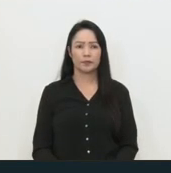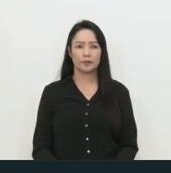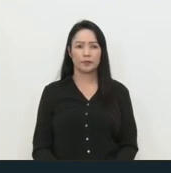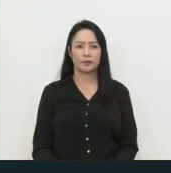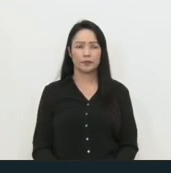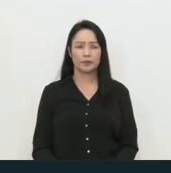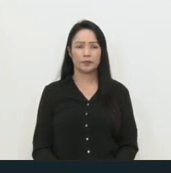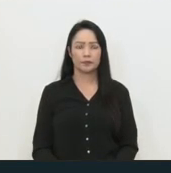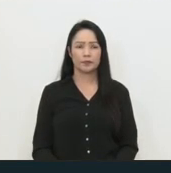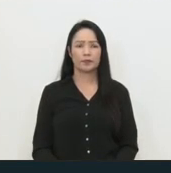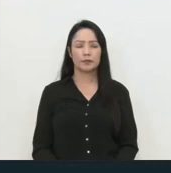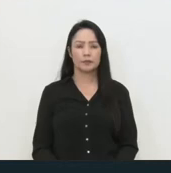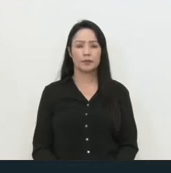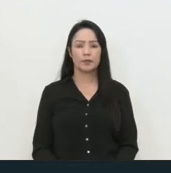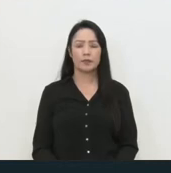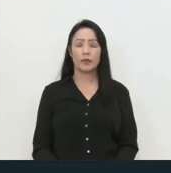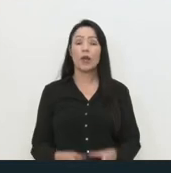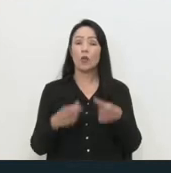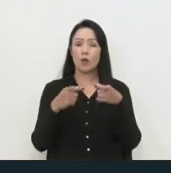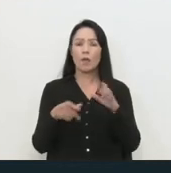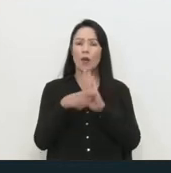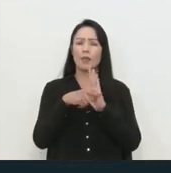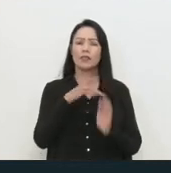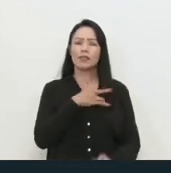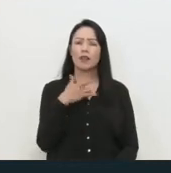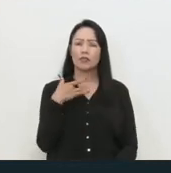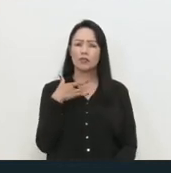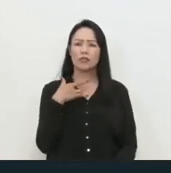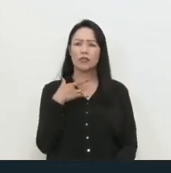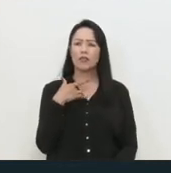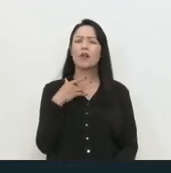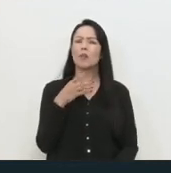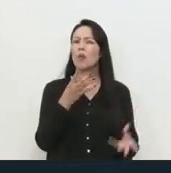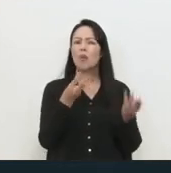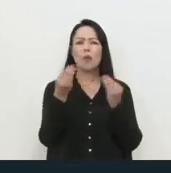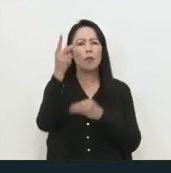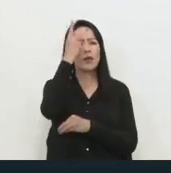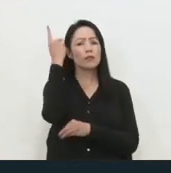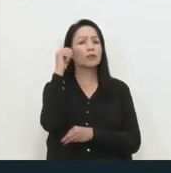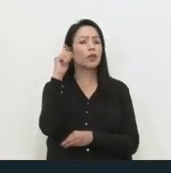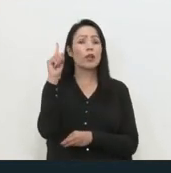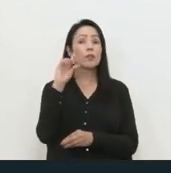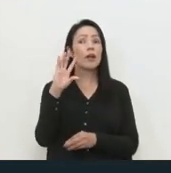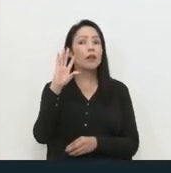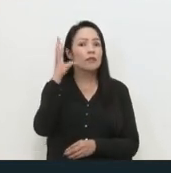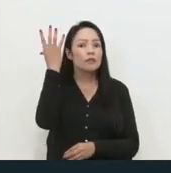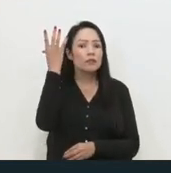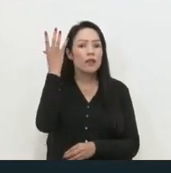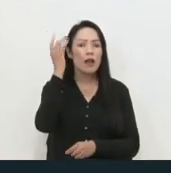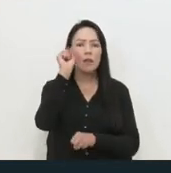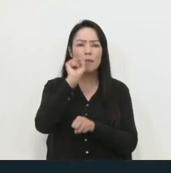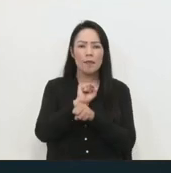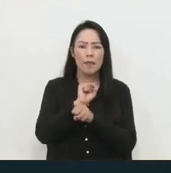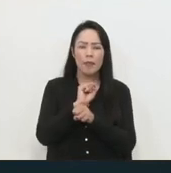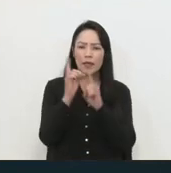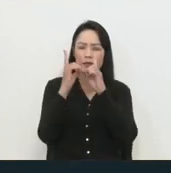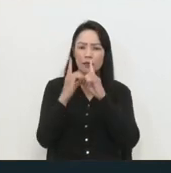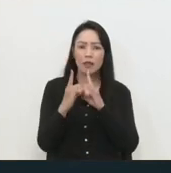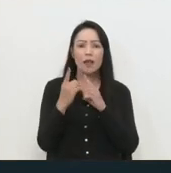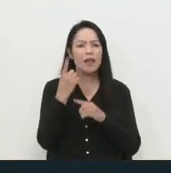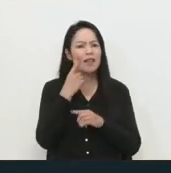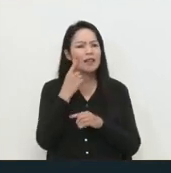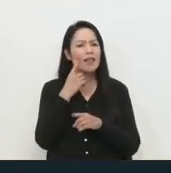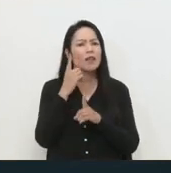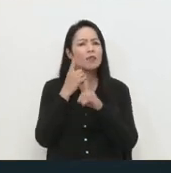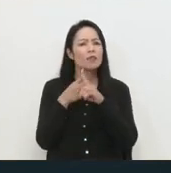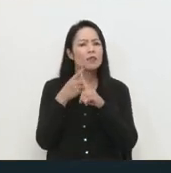as unidades de saúde que por muitas das vezes as pessoas nem sabem o que está acontecendo e quando para se atendimento quando vai ver Por que que